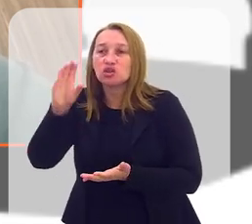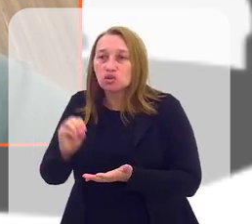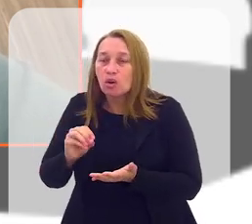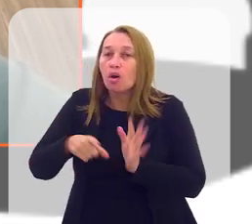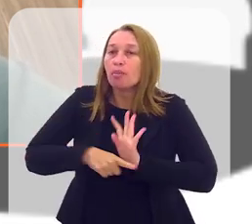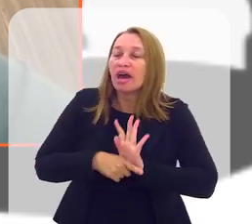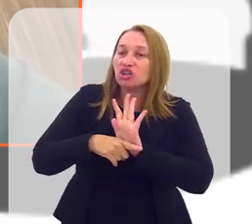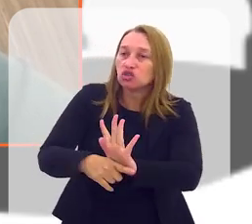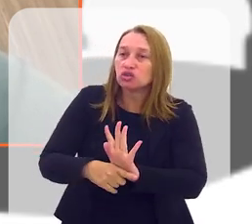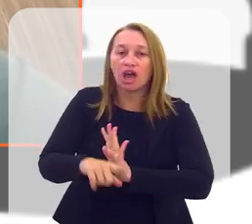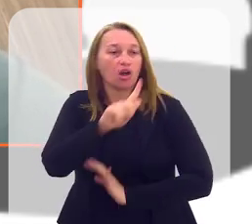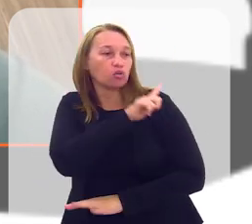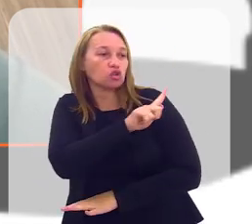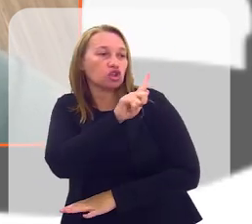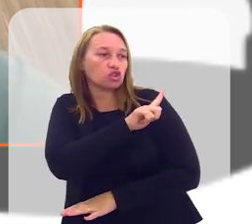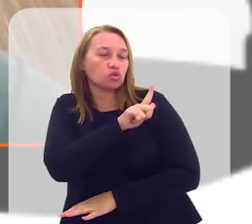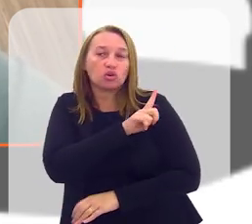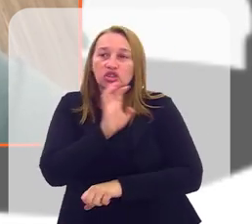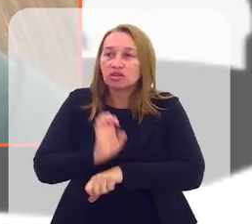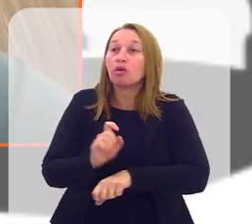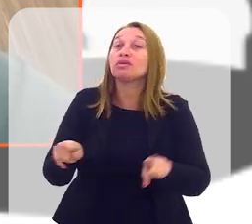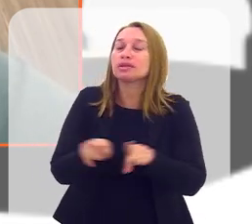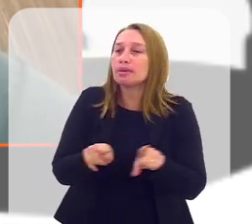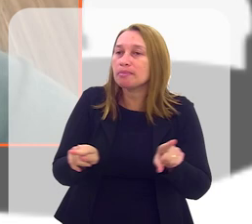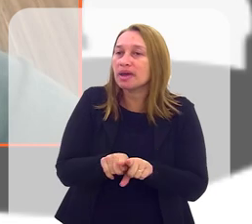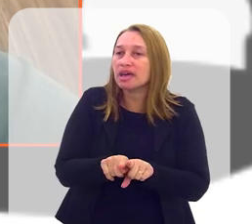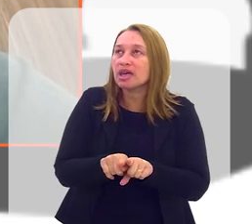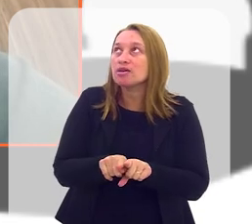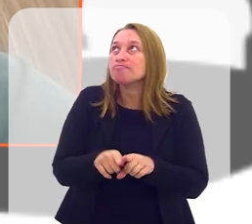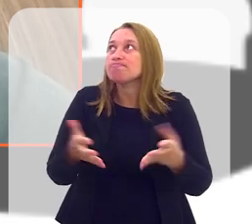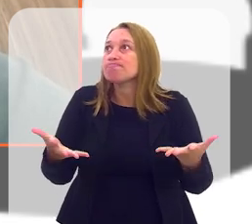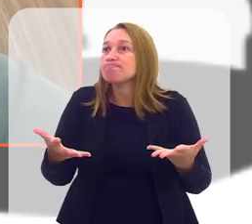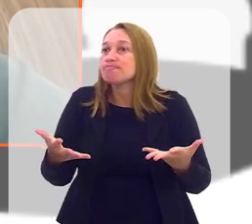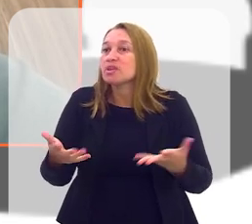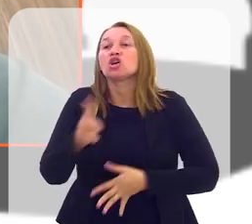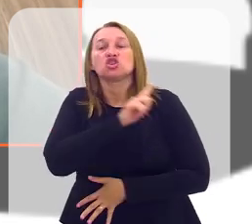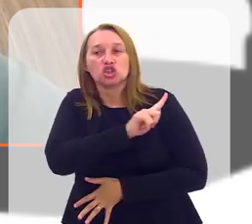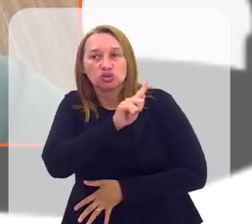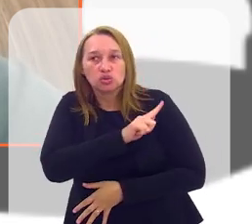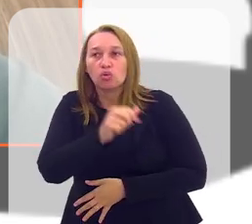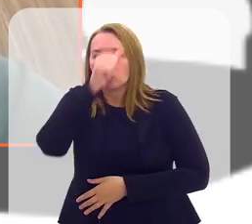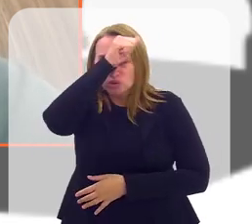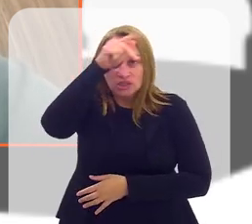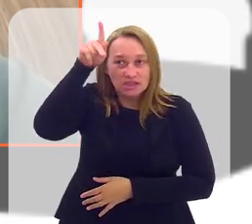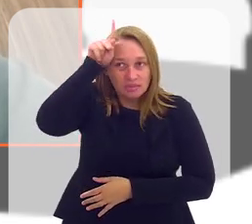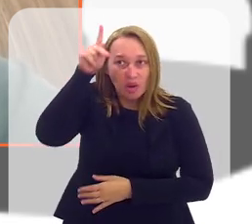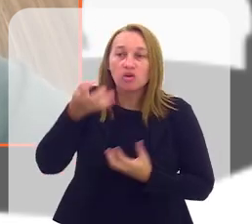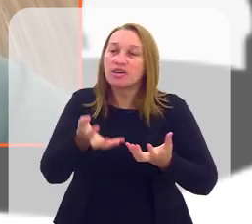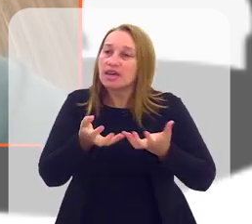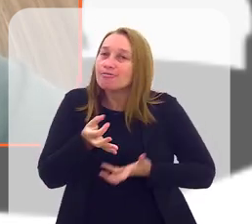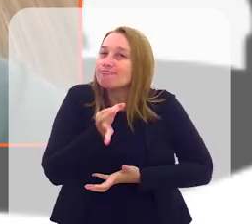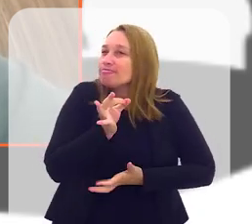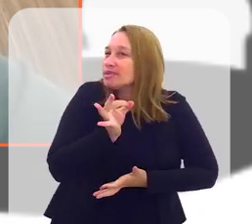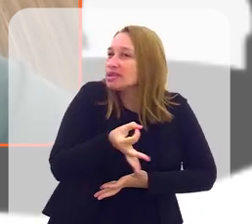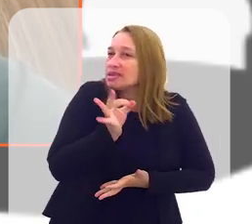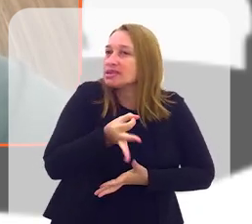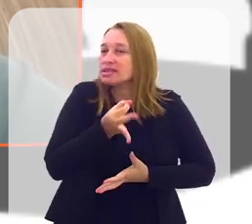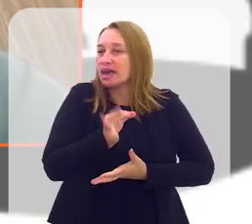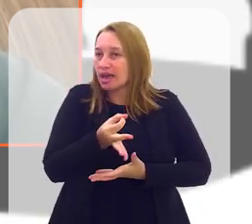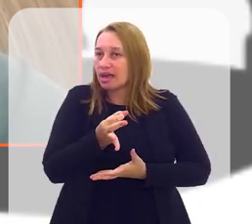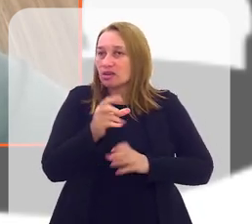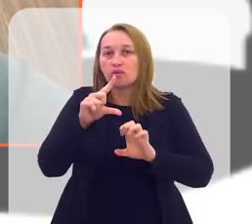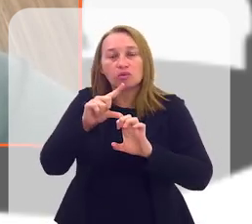facilitar a vida tanto do gestor estadual como do gestor municipal que queira, de